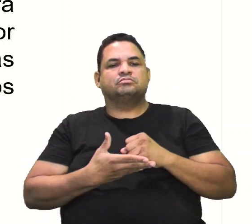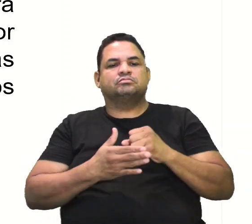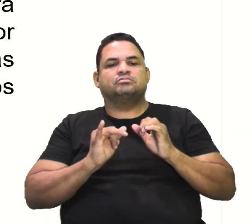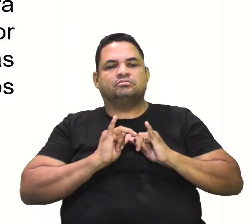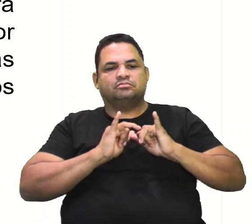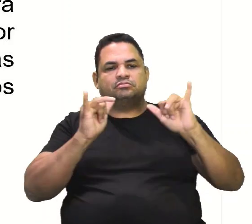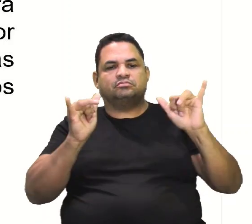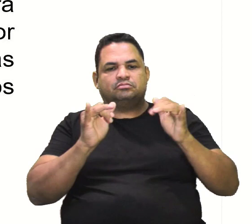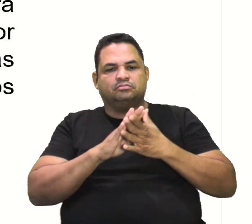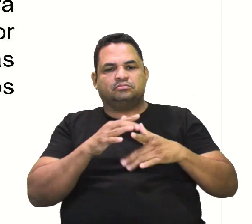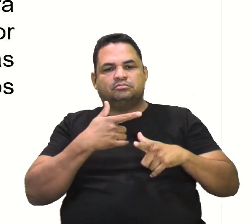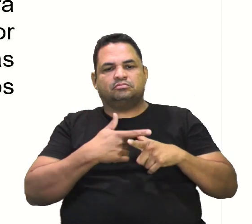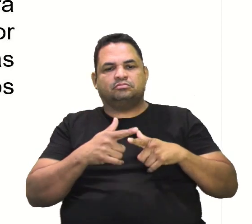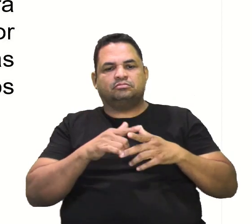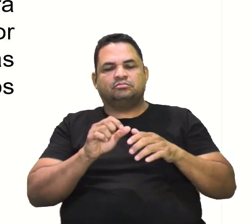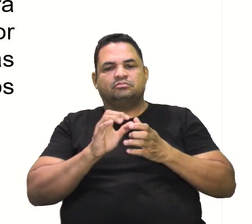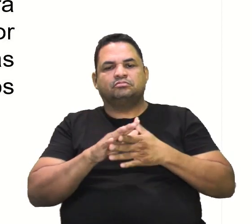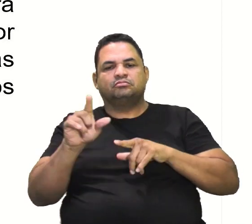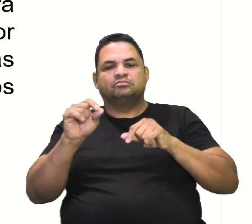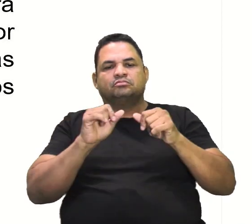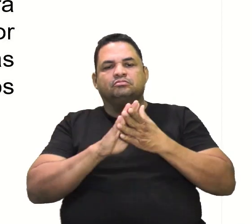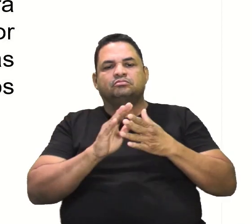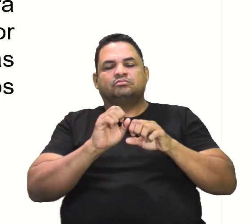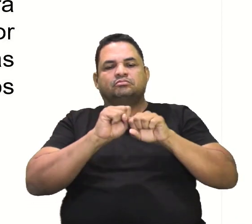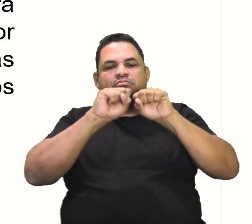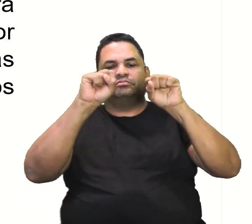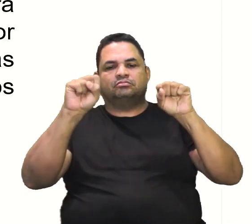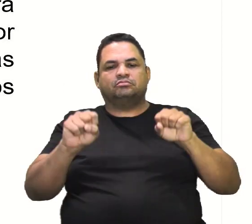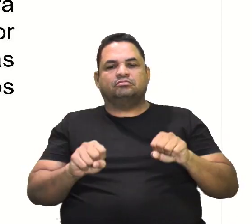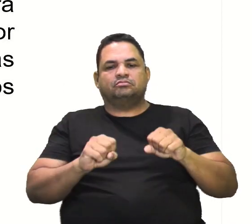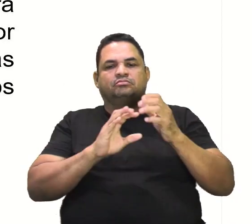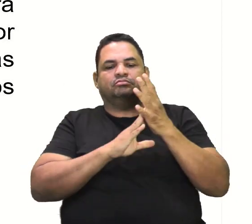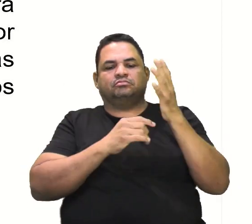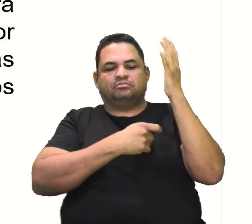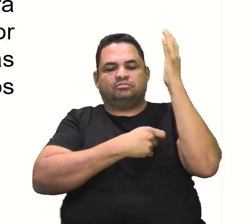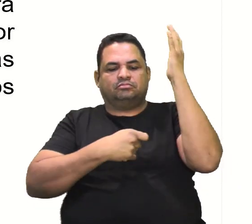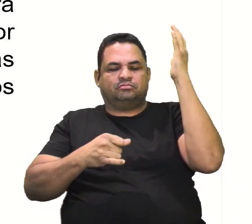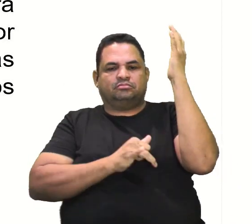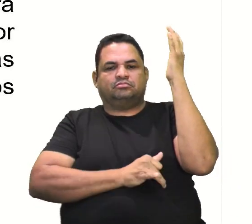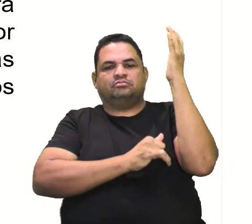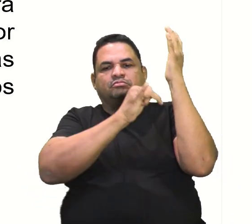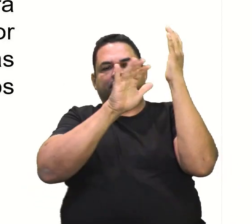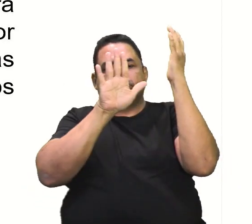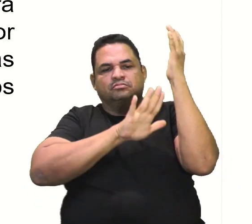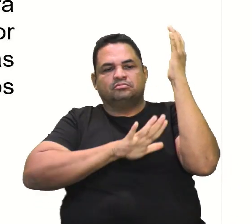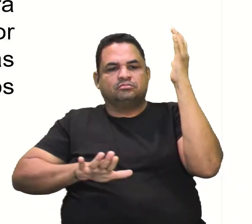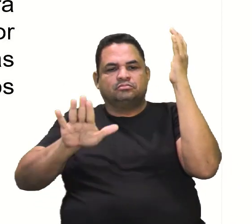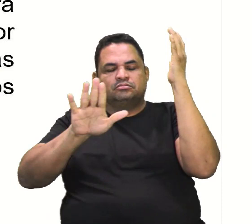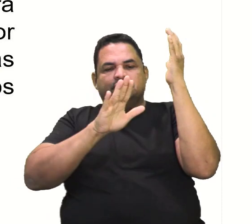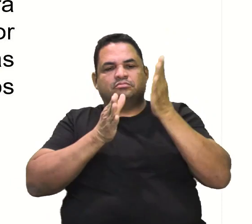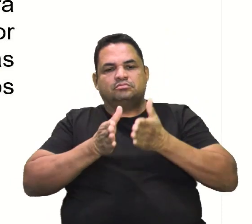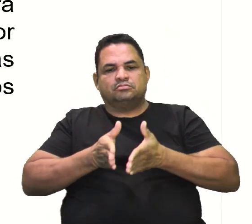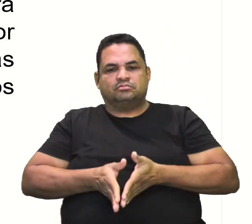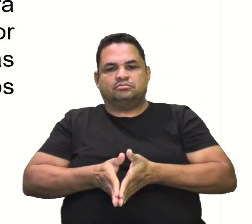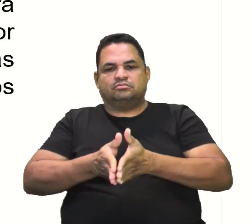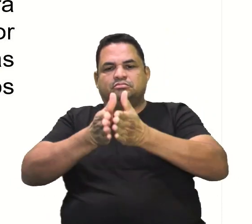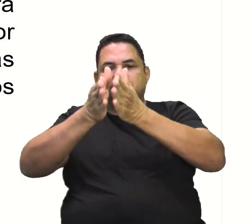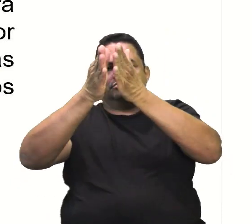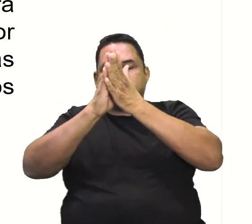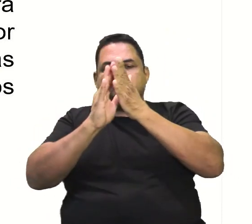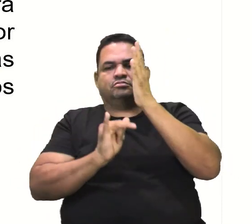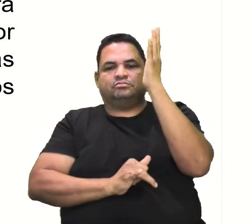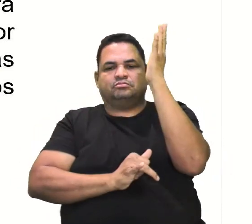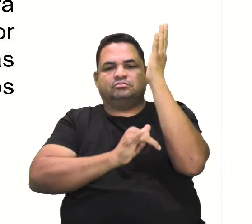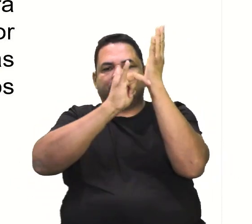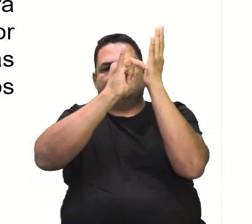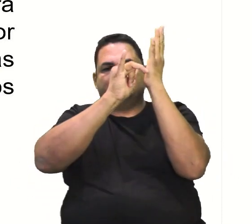nas informações do problema, escolhendo um sistema de eixos cartesianos que coloque a pilastra central no eixo